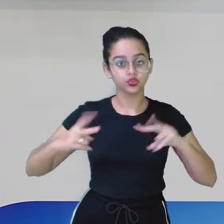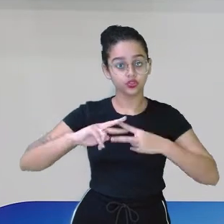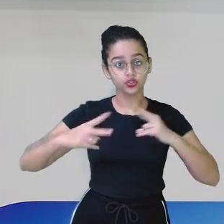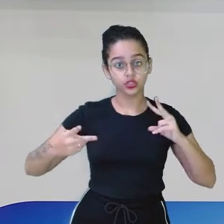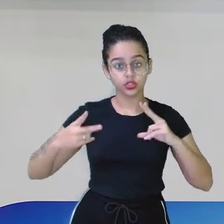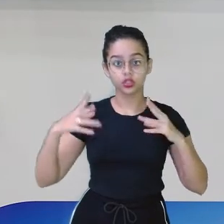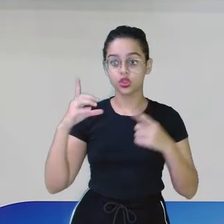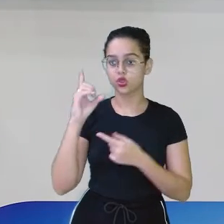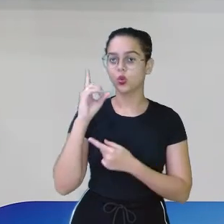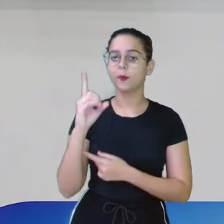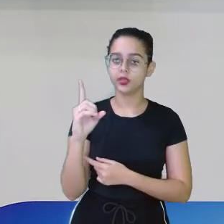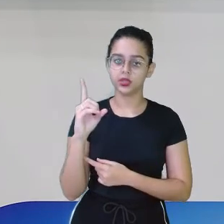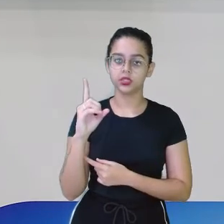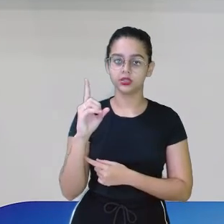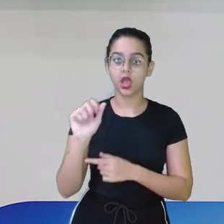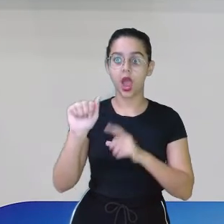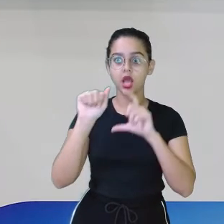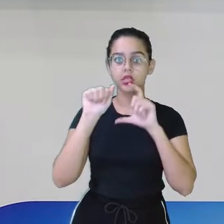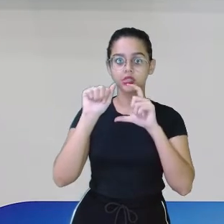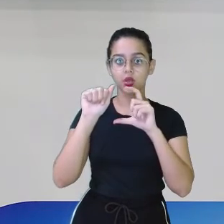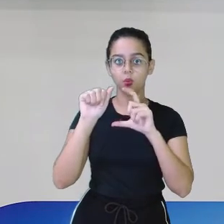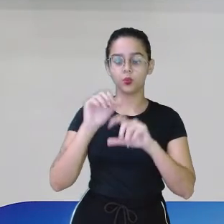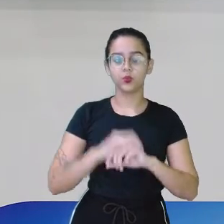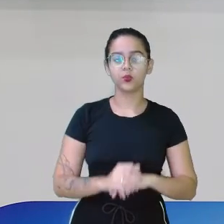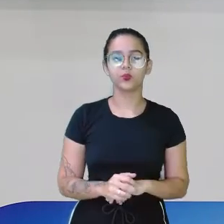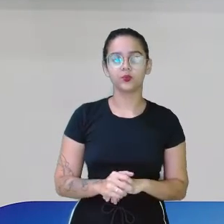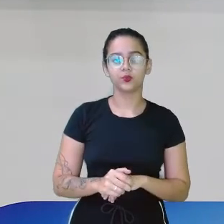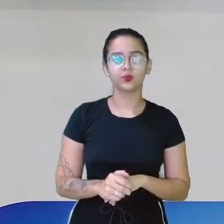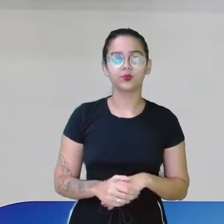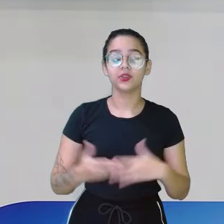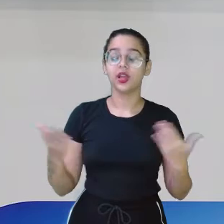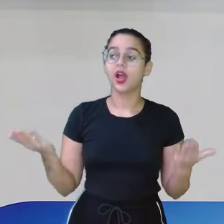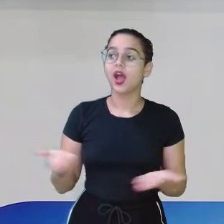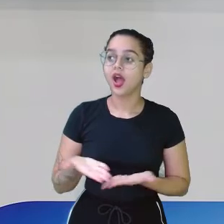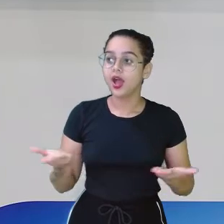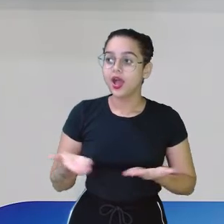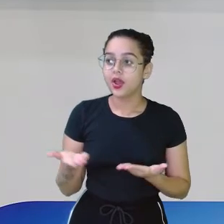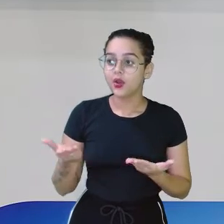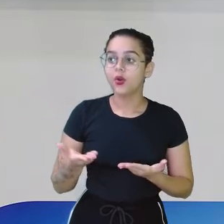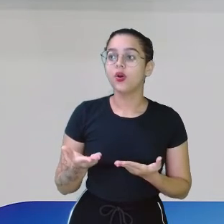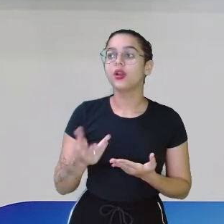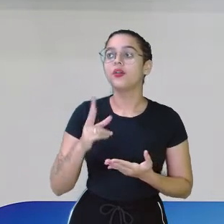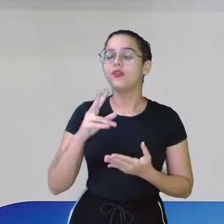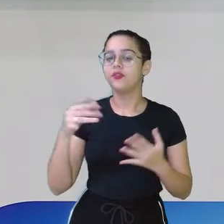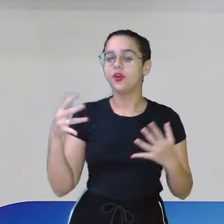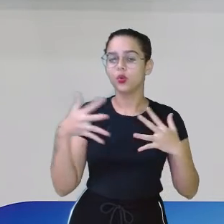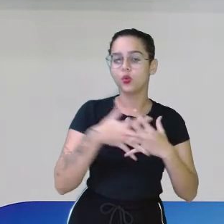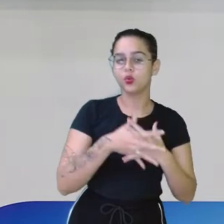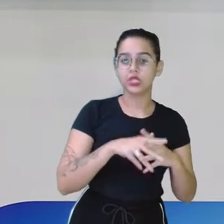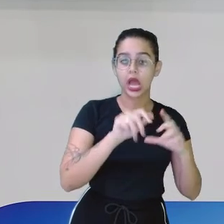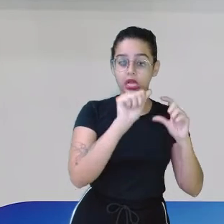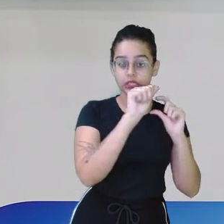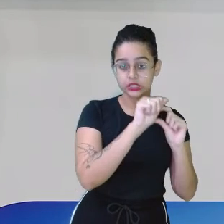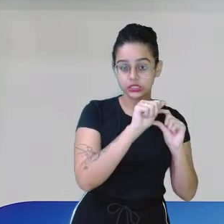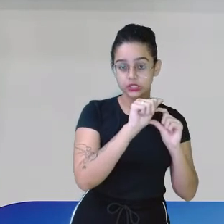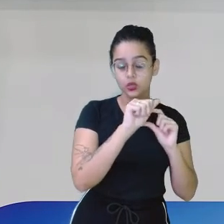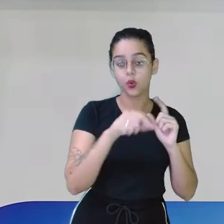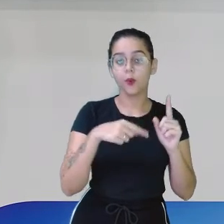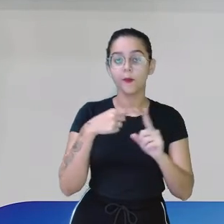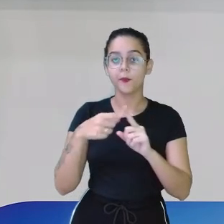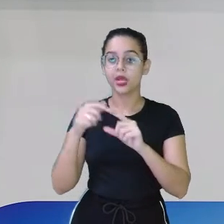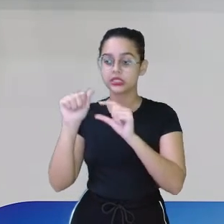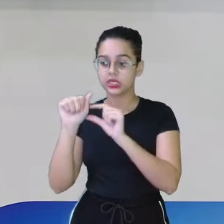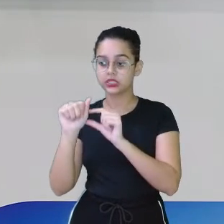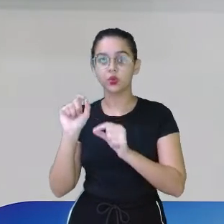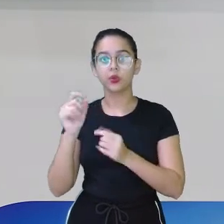aqui dominante, o azão, não é isso? Agora, pessoal, quando a gente vai cruzar o azinho com o